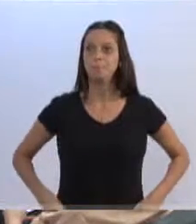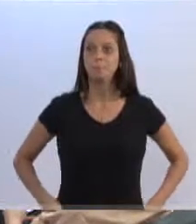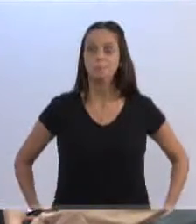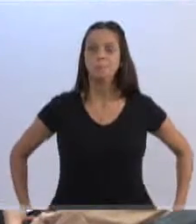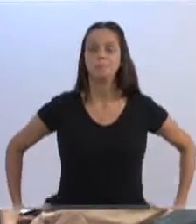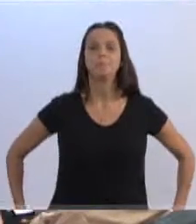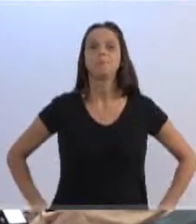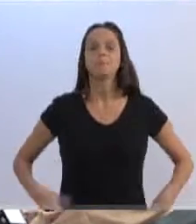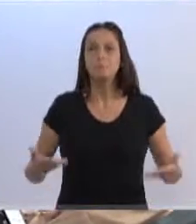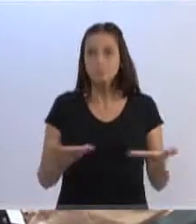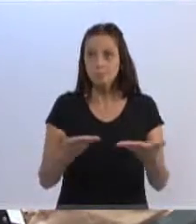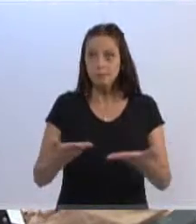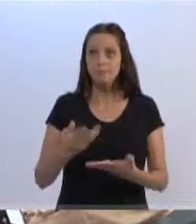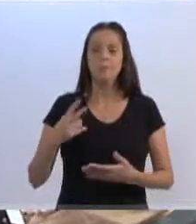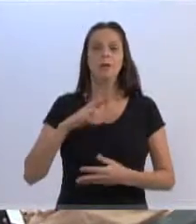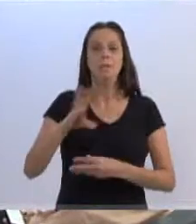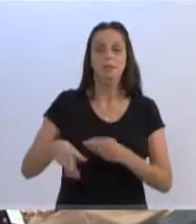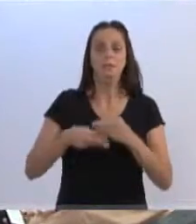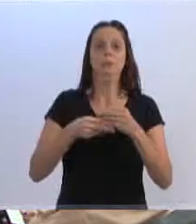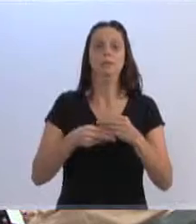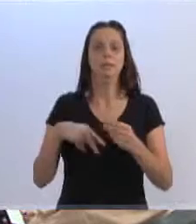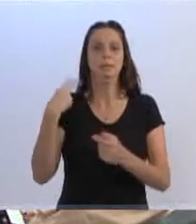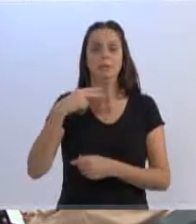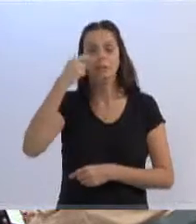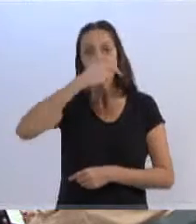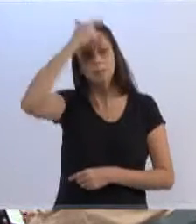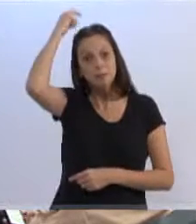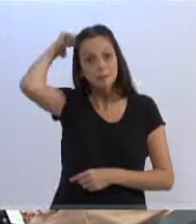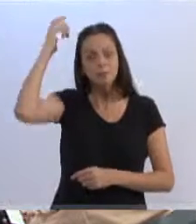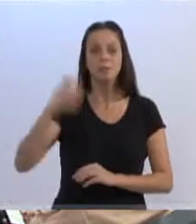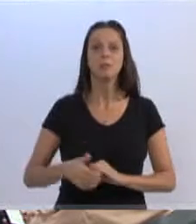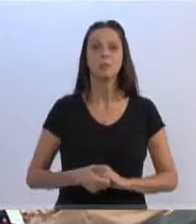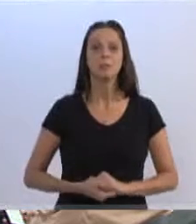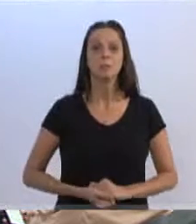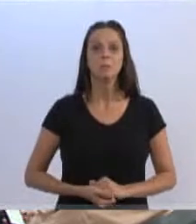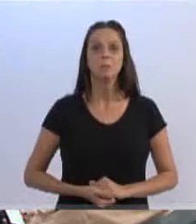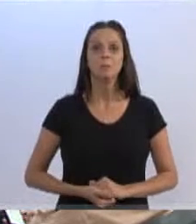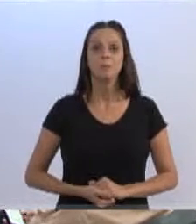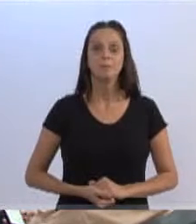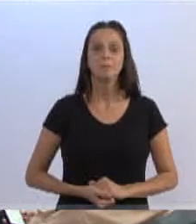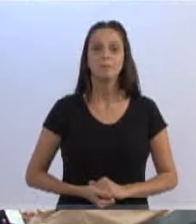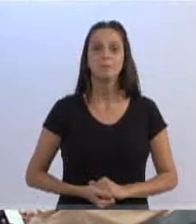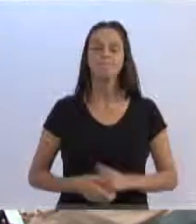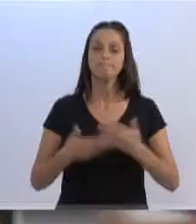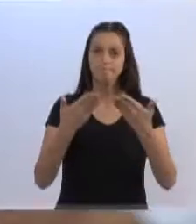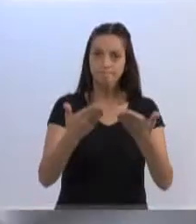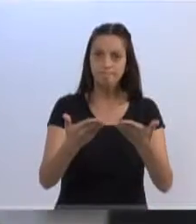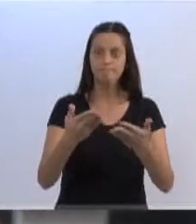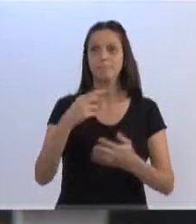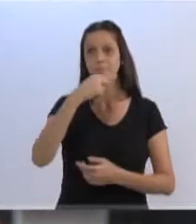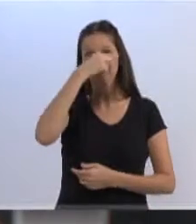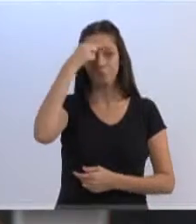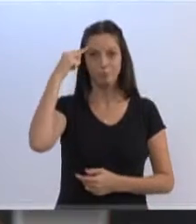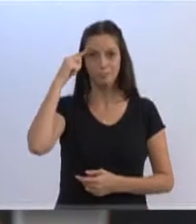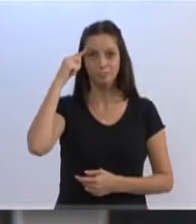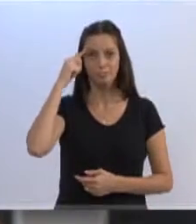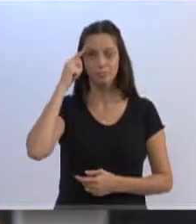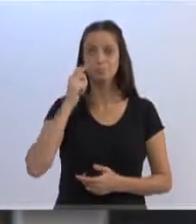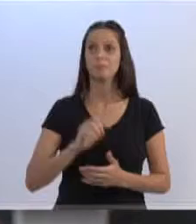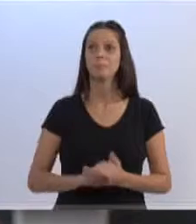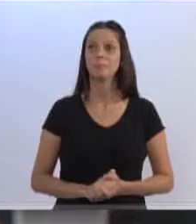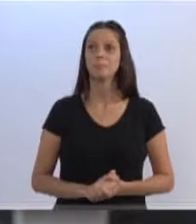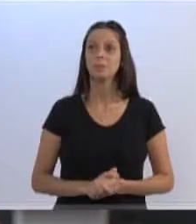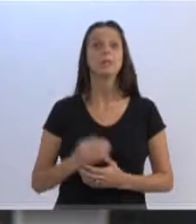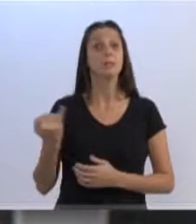Com autorização do orador, vereador Adriano Pereira. Vereador Marcos, quero dizer que